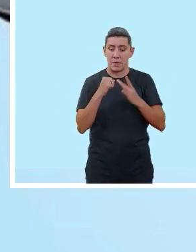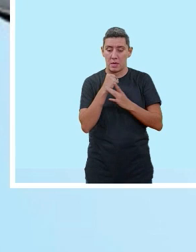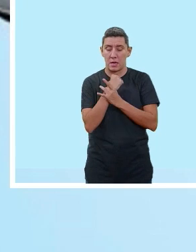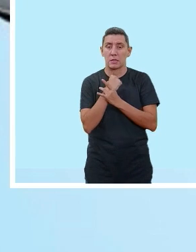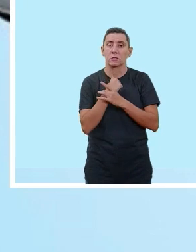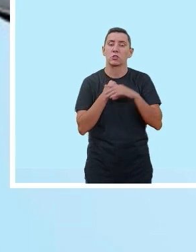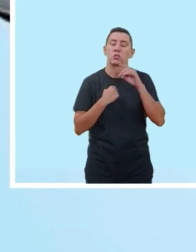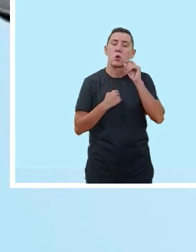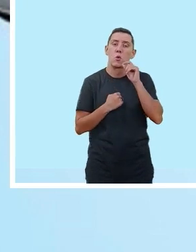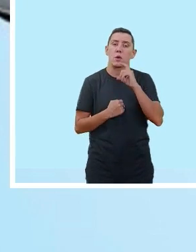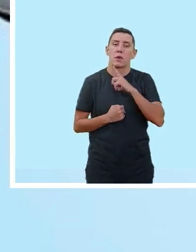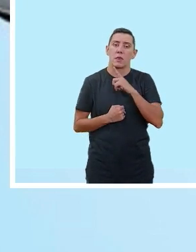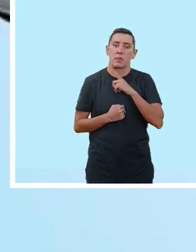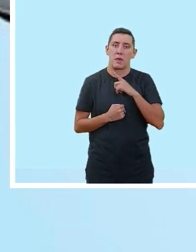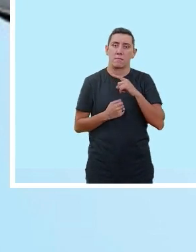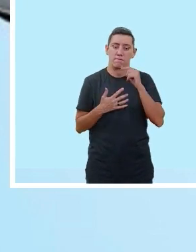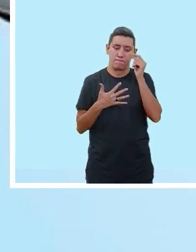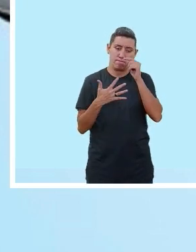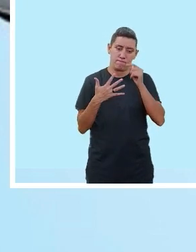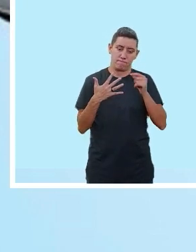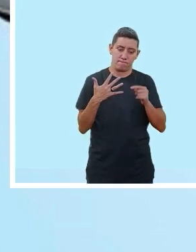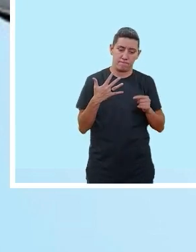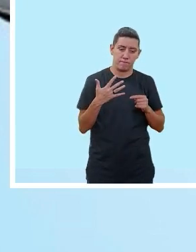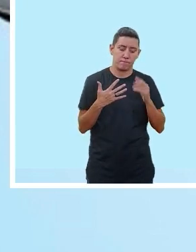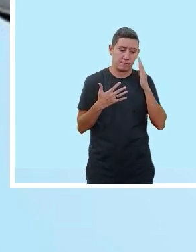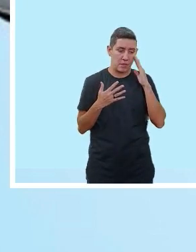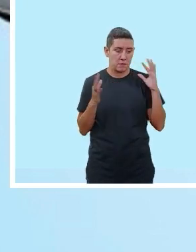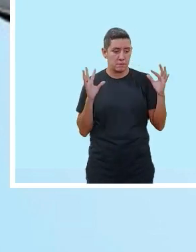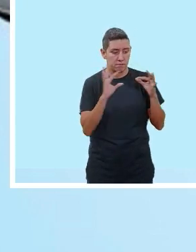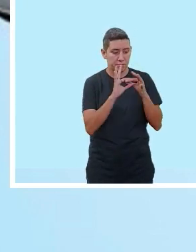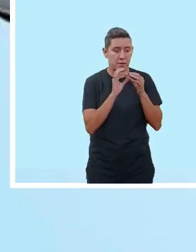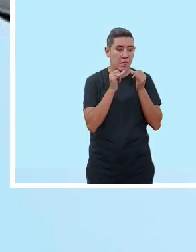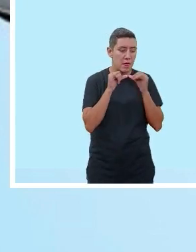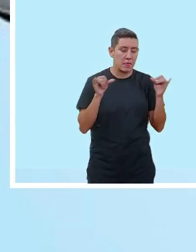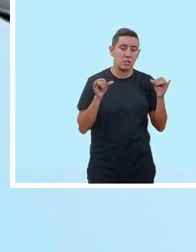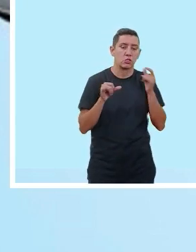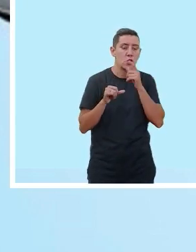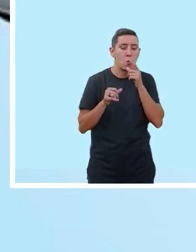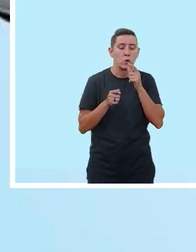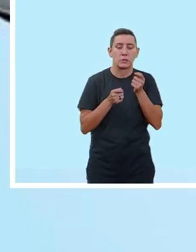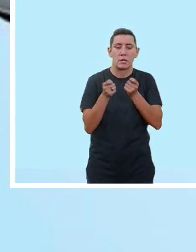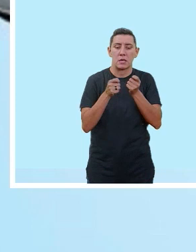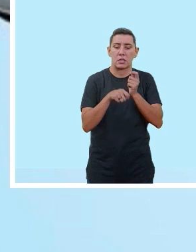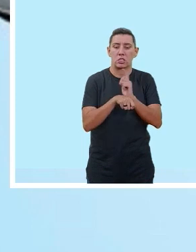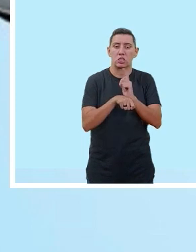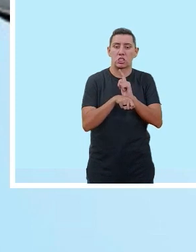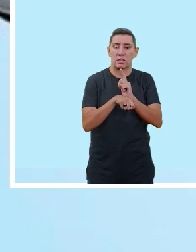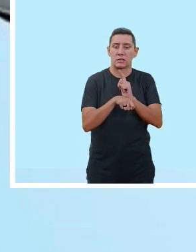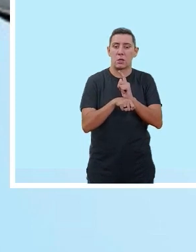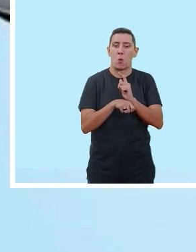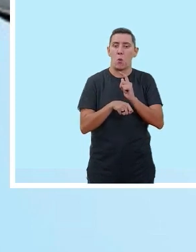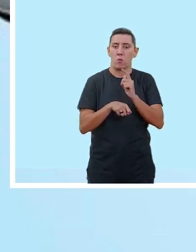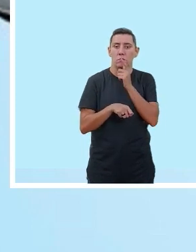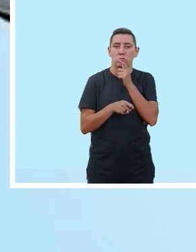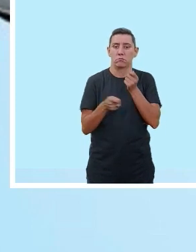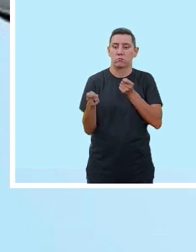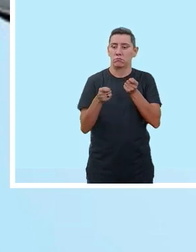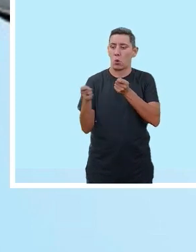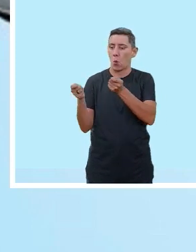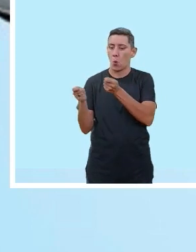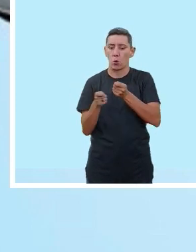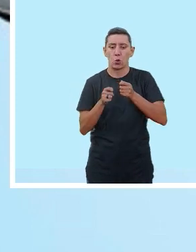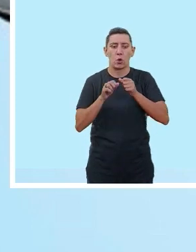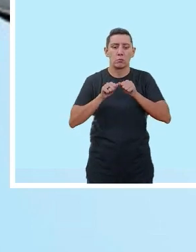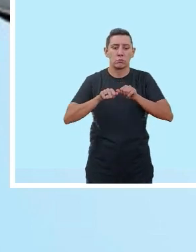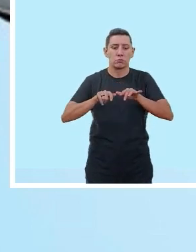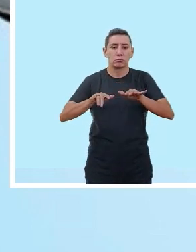fontes alternativas elas estejam conectadas na rede elétrica e assim a gente faz uma gestão muito mais inteligente da distribuição